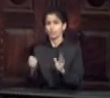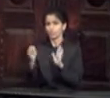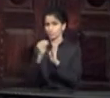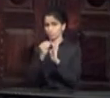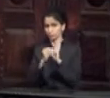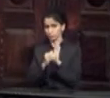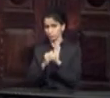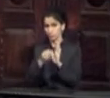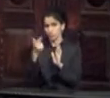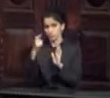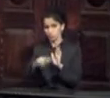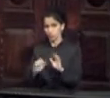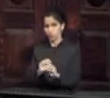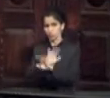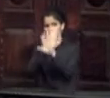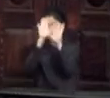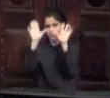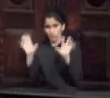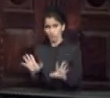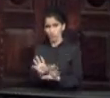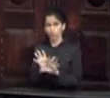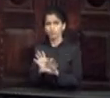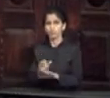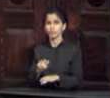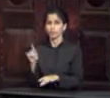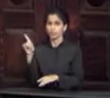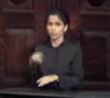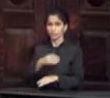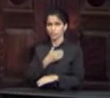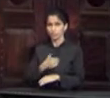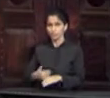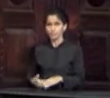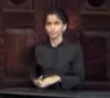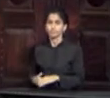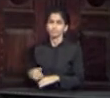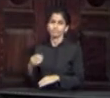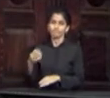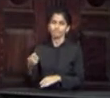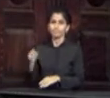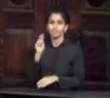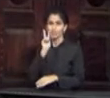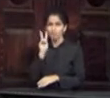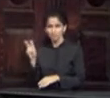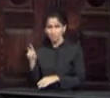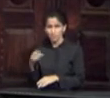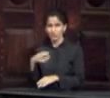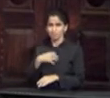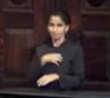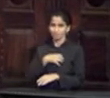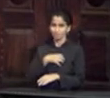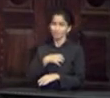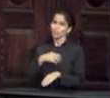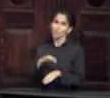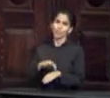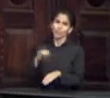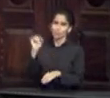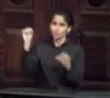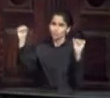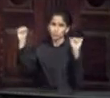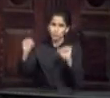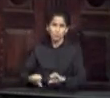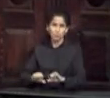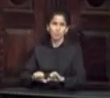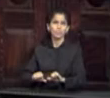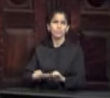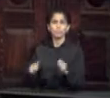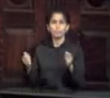possam ficar claras. É um governo que a gente sente vive um péssimo momento. Agora, o ruim